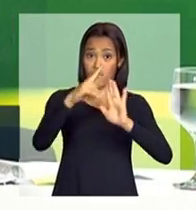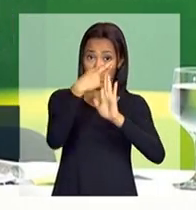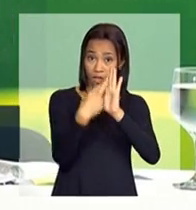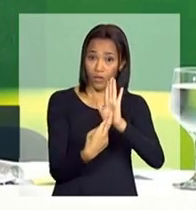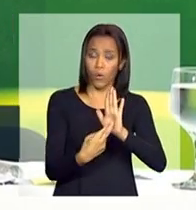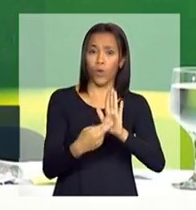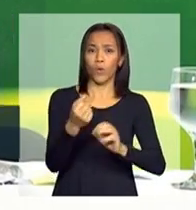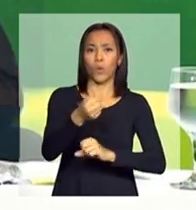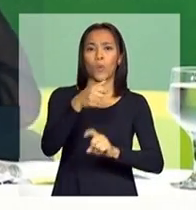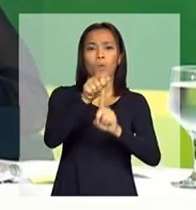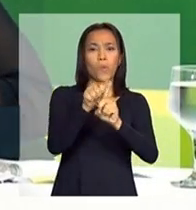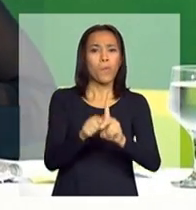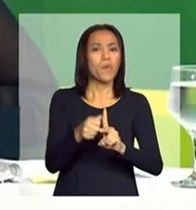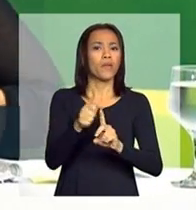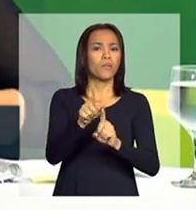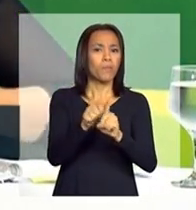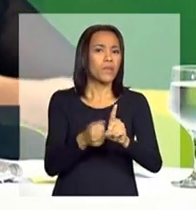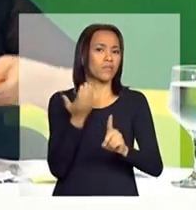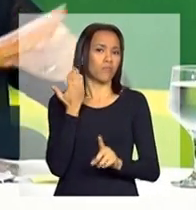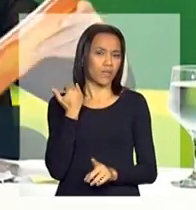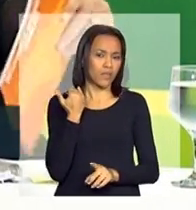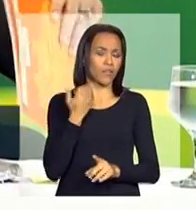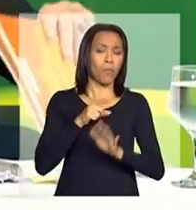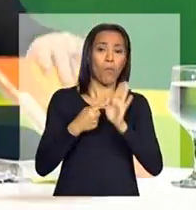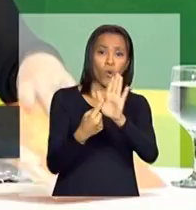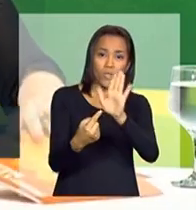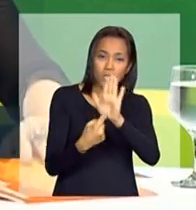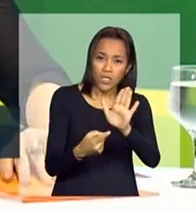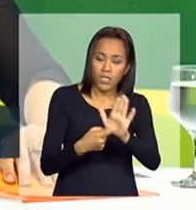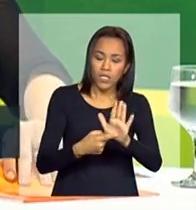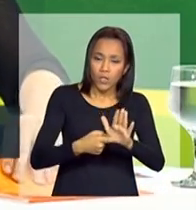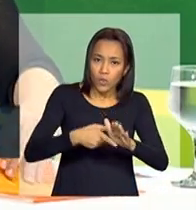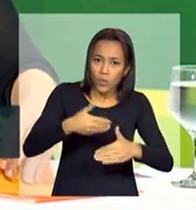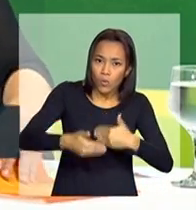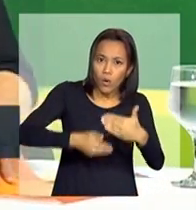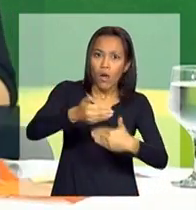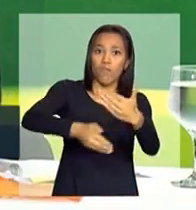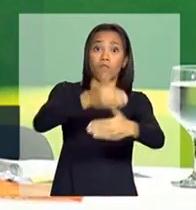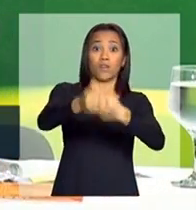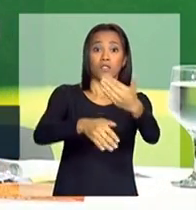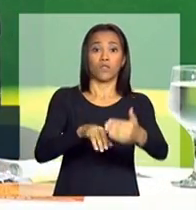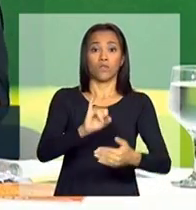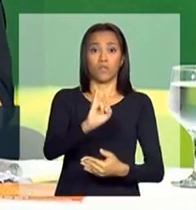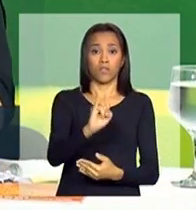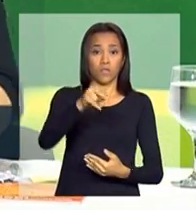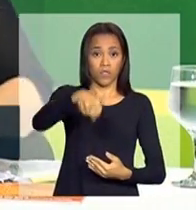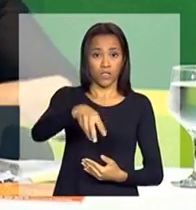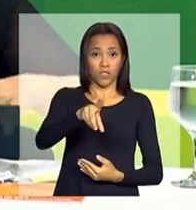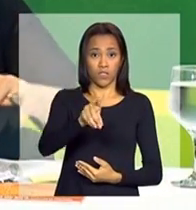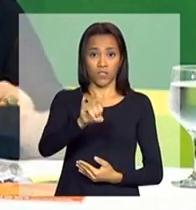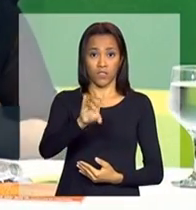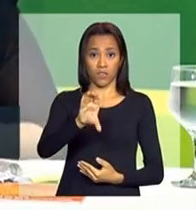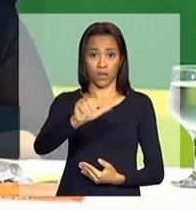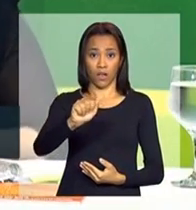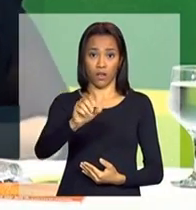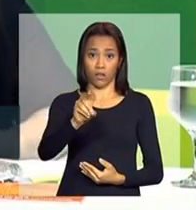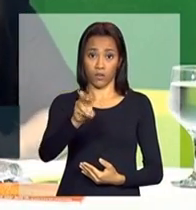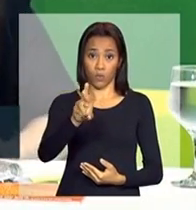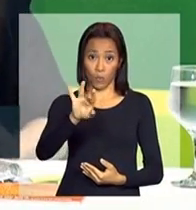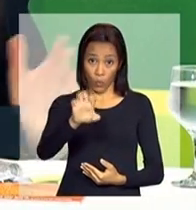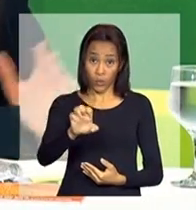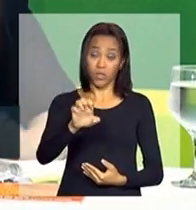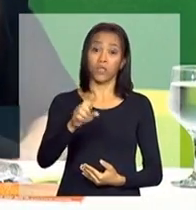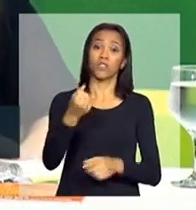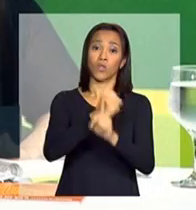passado mostrando o o avanço nos indicadores sociais em todas as áreas né nas áreas de educação